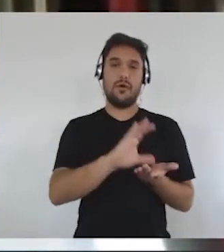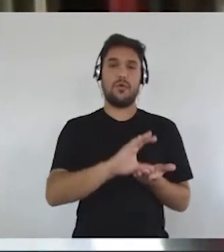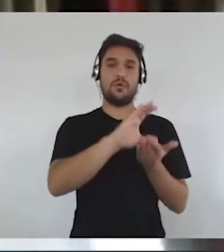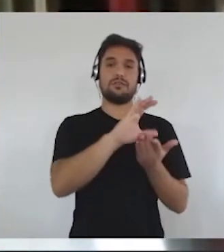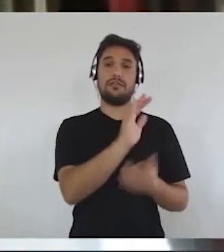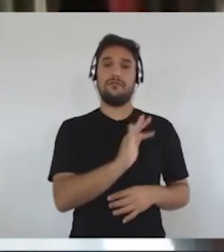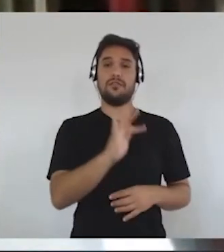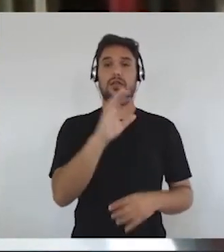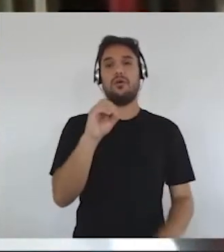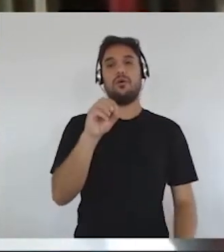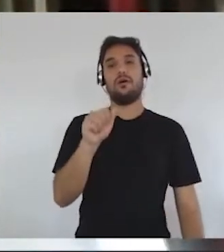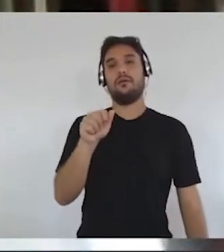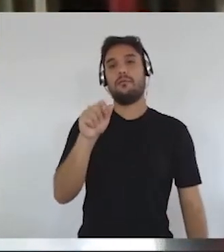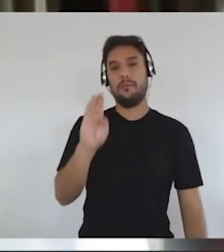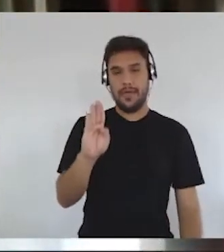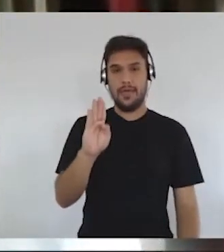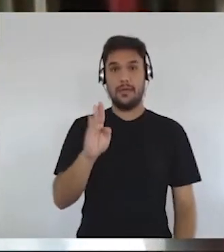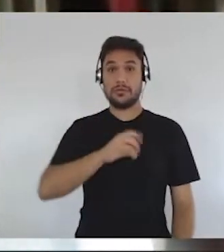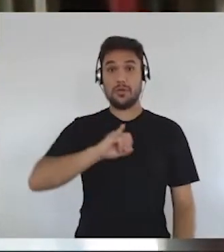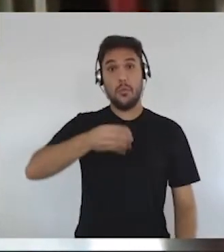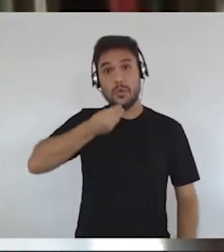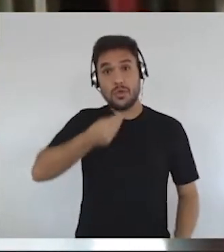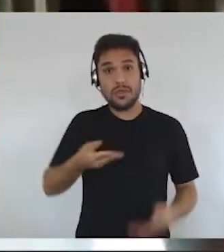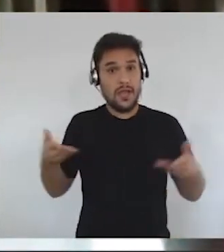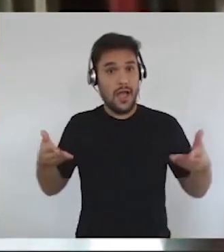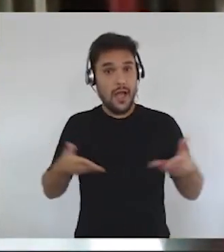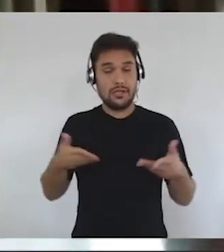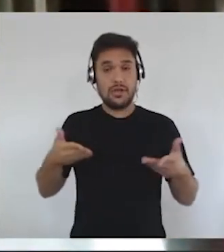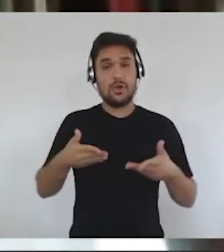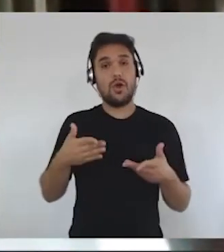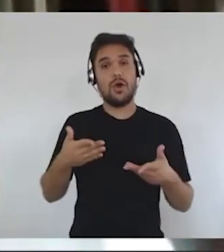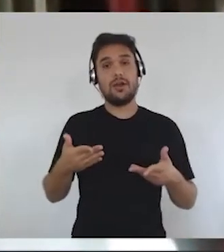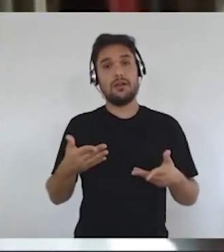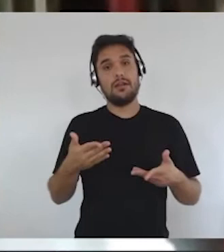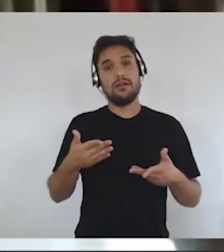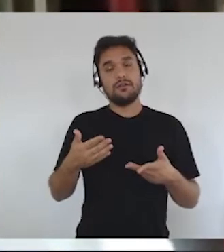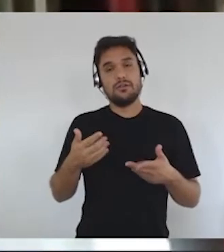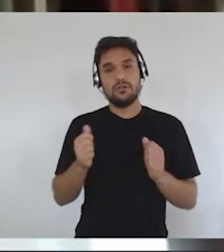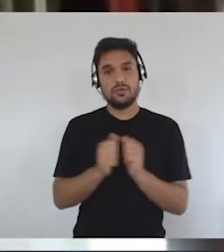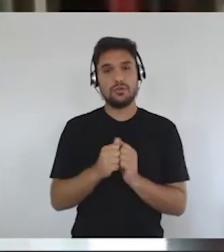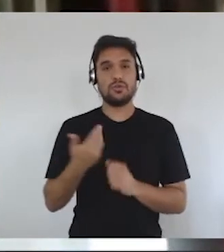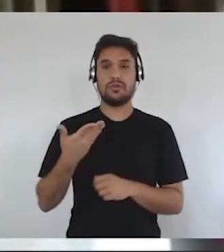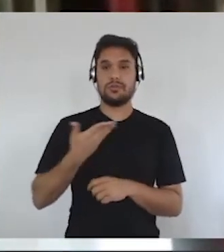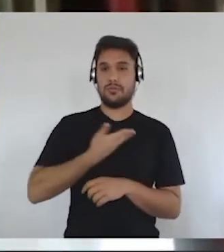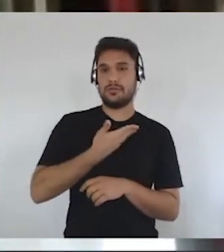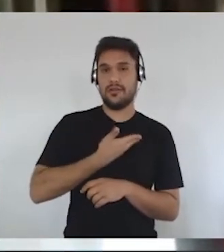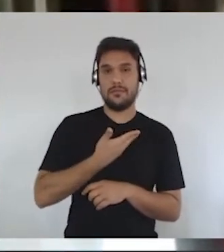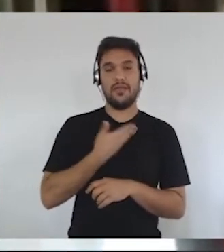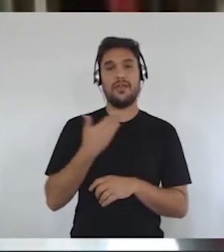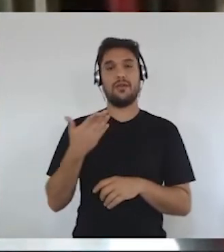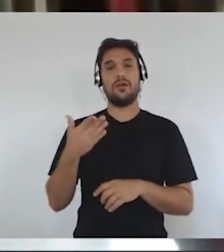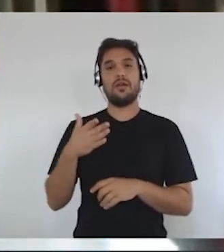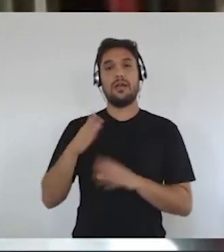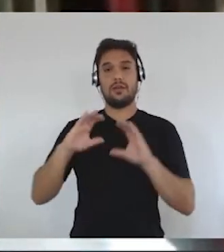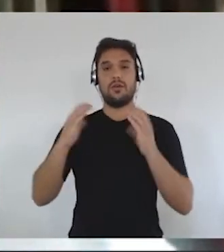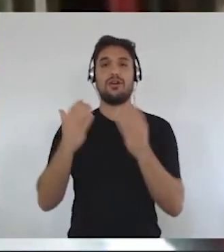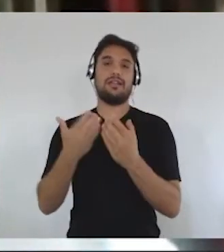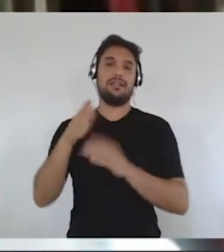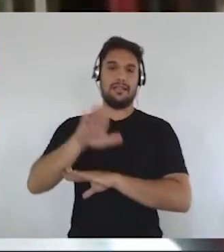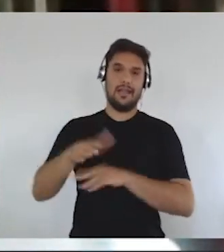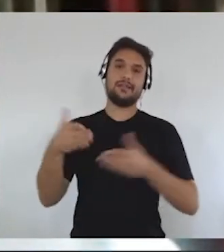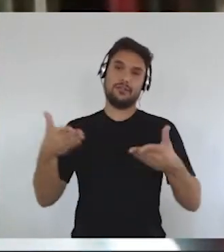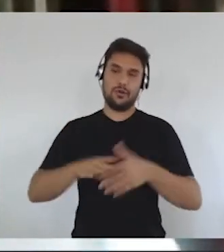Federal da OAB por essa oportunidade que me coloca ao lado desses amigos aqui nesse congresso, nessa tarde de hoje.